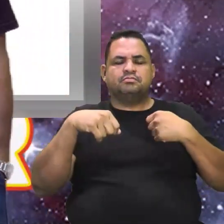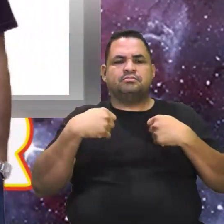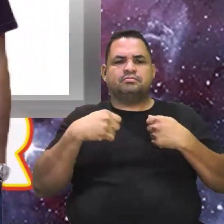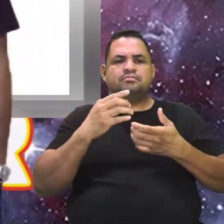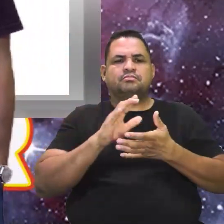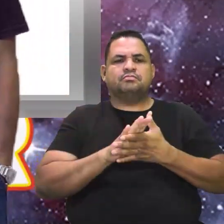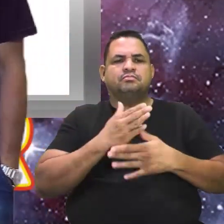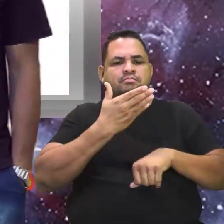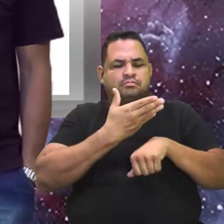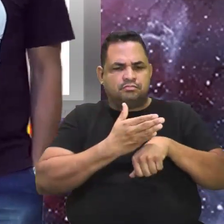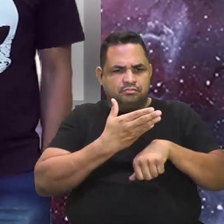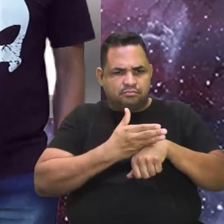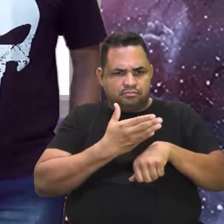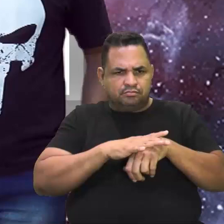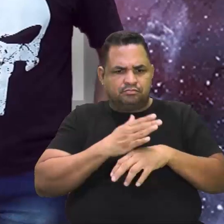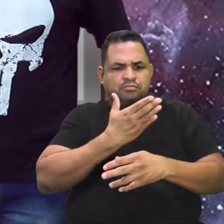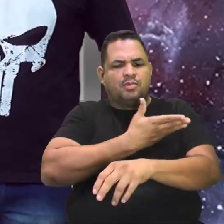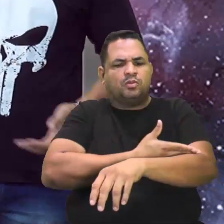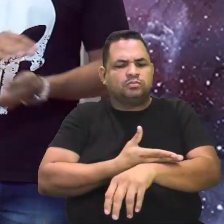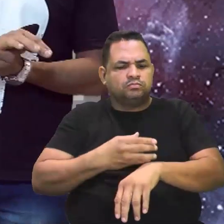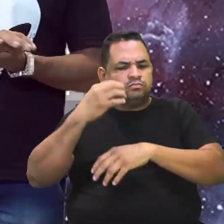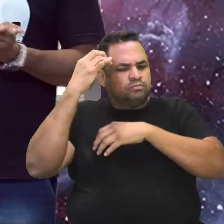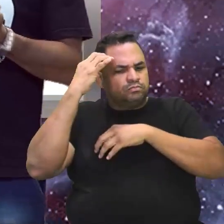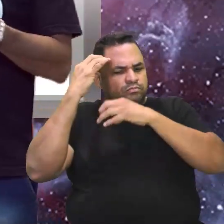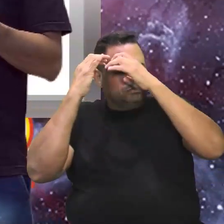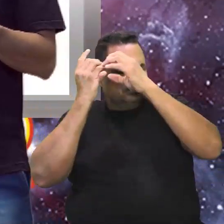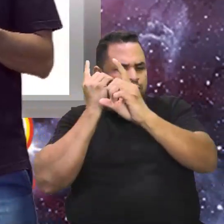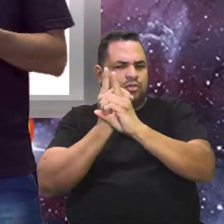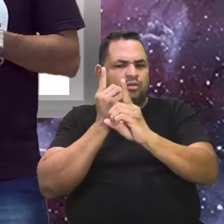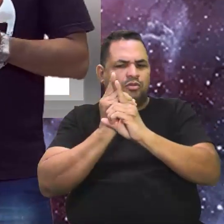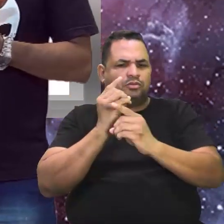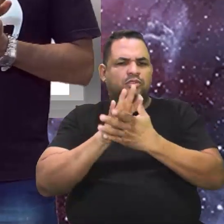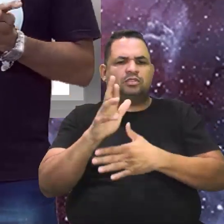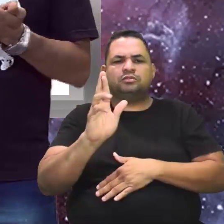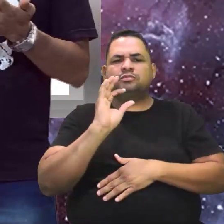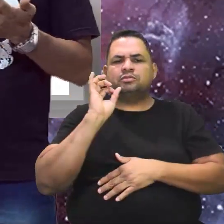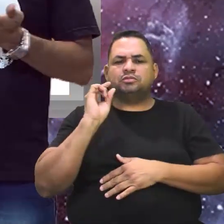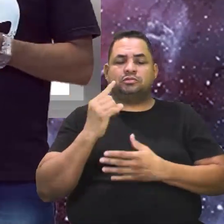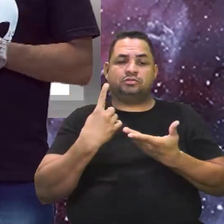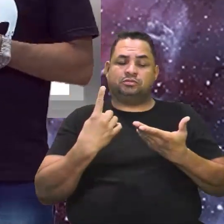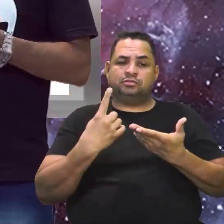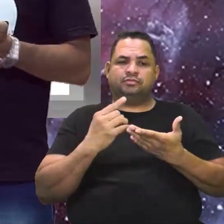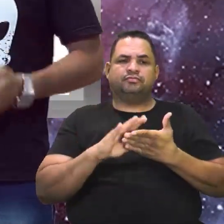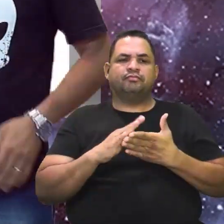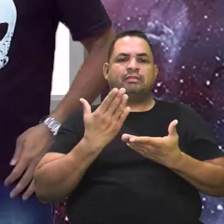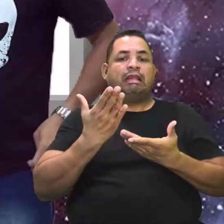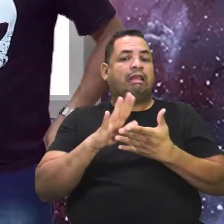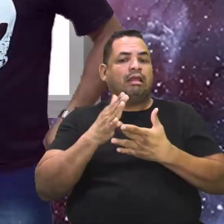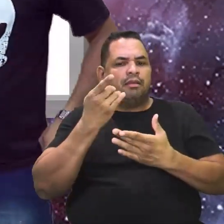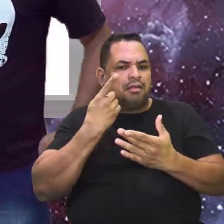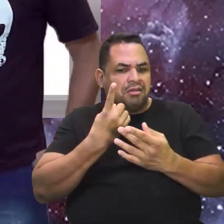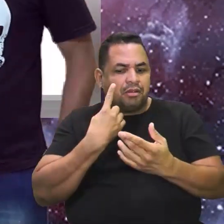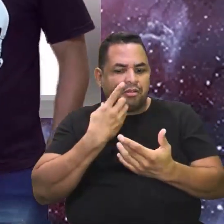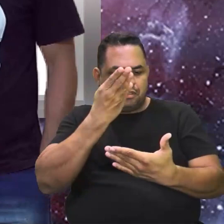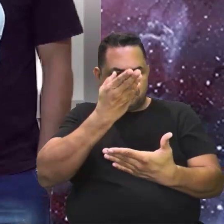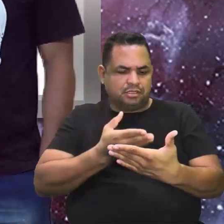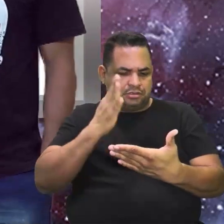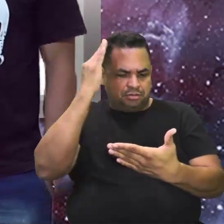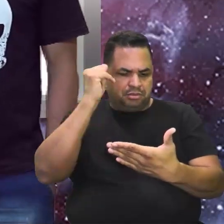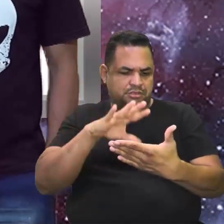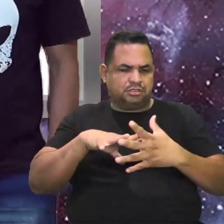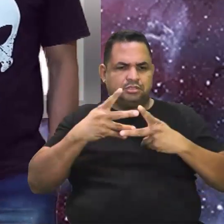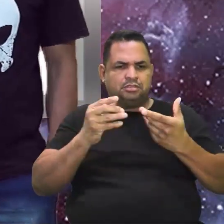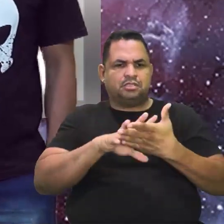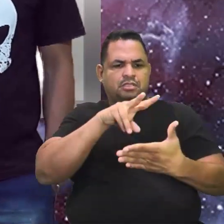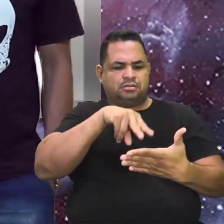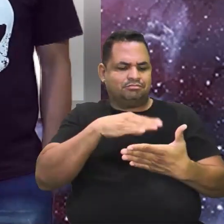né, fazer aquele treino, né, acostumar o seu cérebro a descobrir a solução sozinho. Porque senão, você já de cara já quer saber como é que é feito, né?